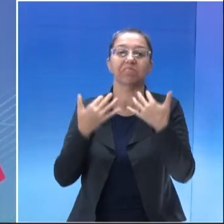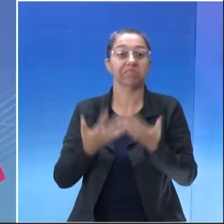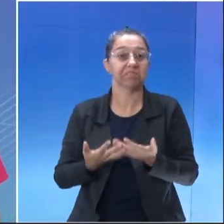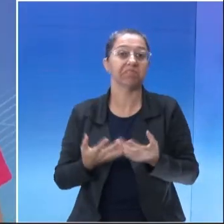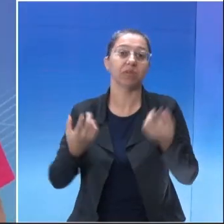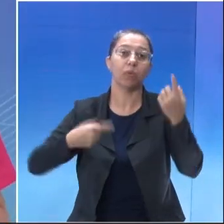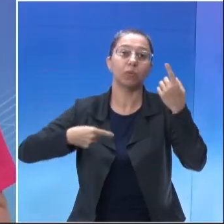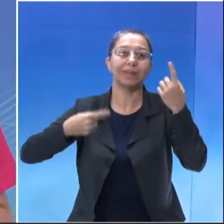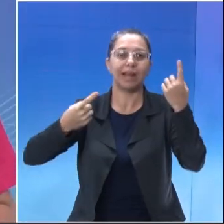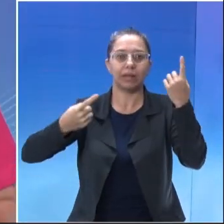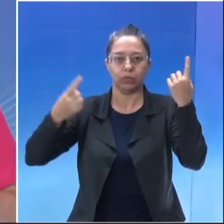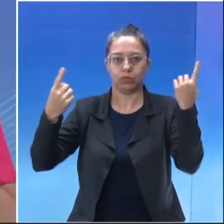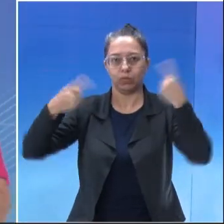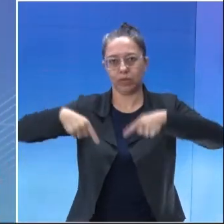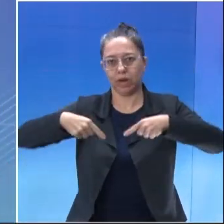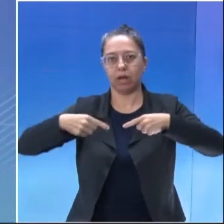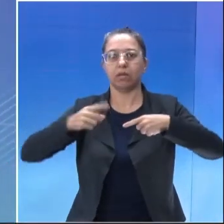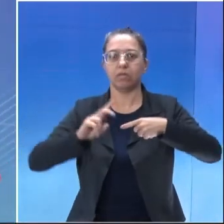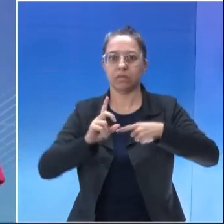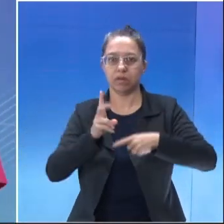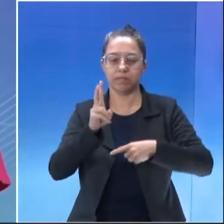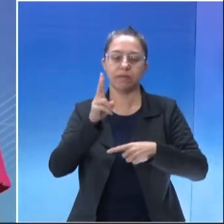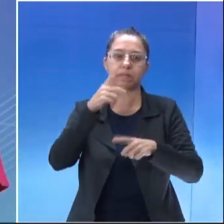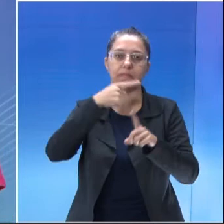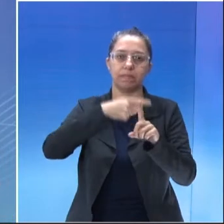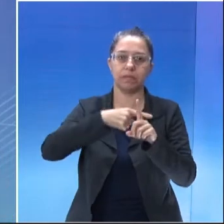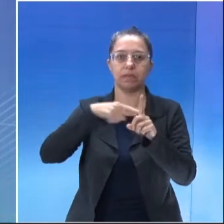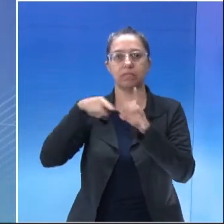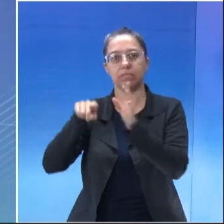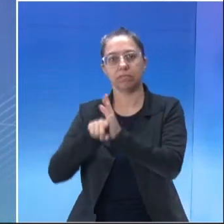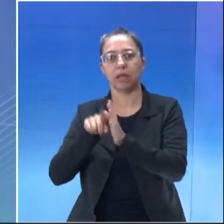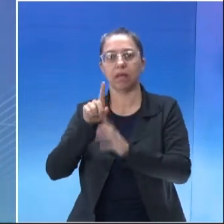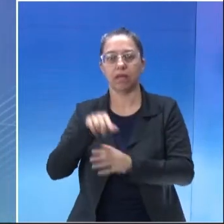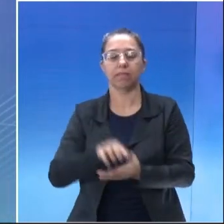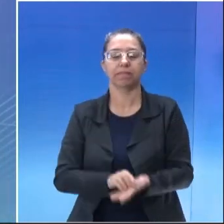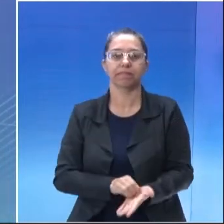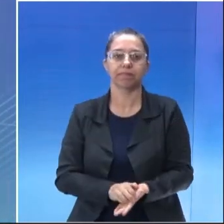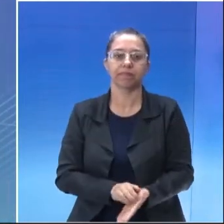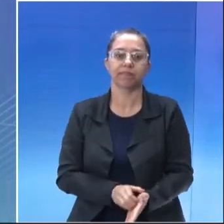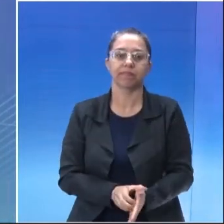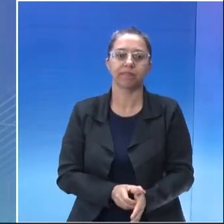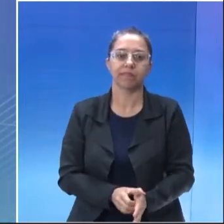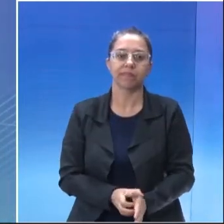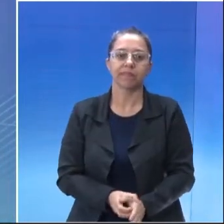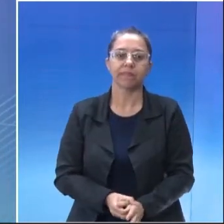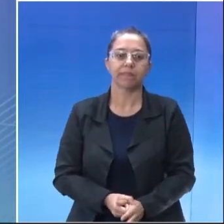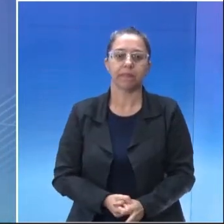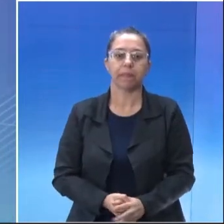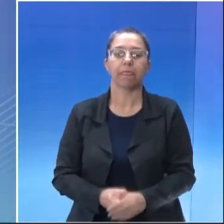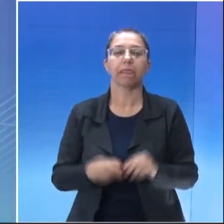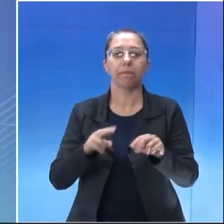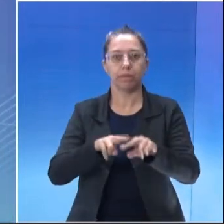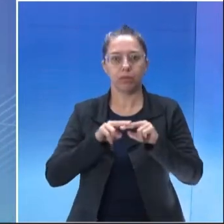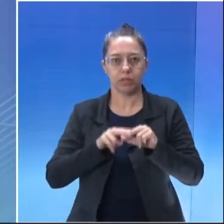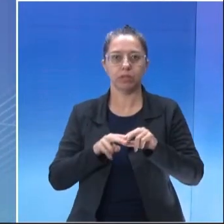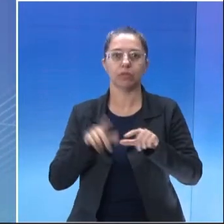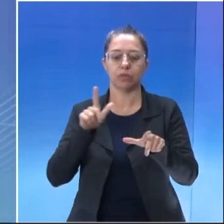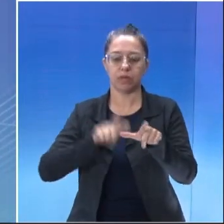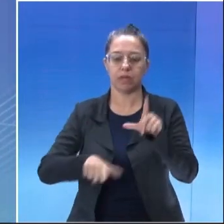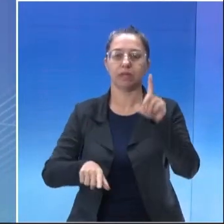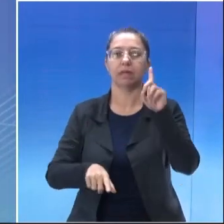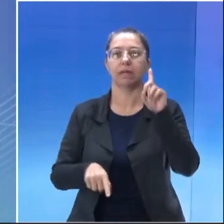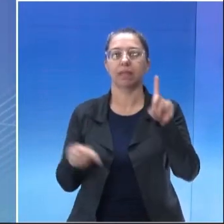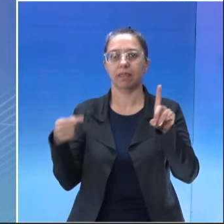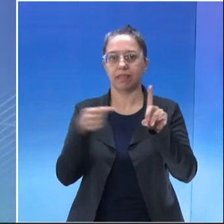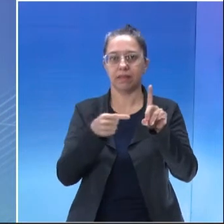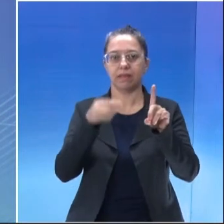você gostaria que acontecesse, de repente acontece outra coisa. Então, a estratégia argumentativa foi contra a oposição, por isso então que a letra D